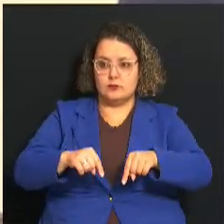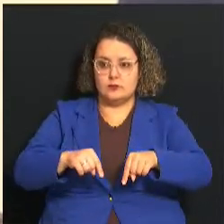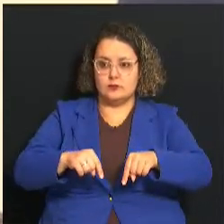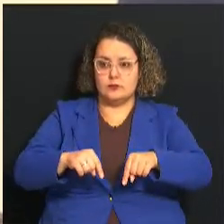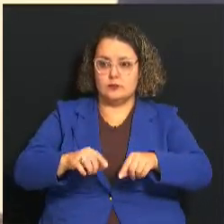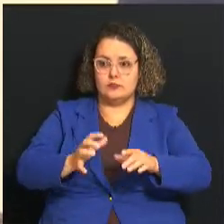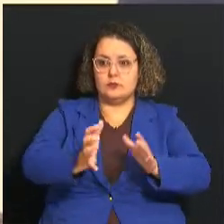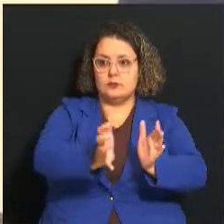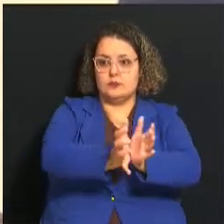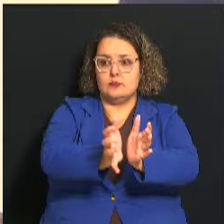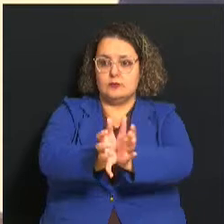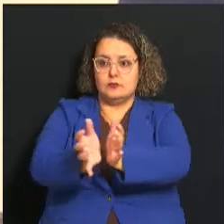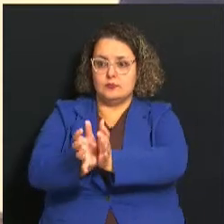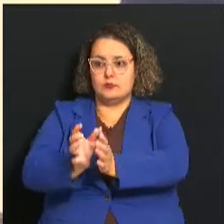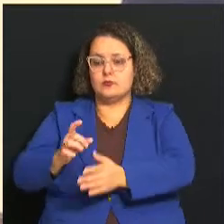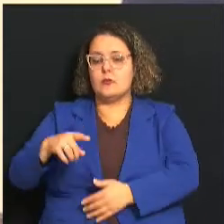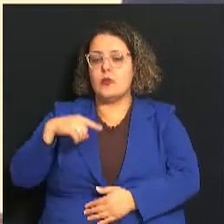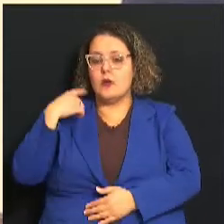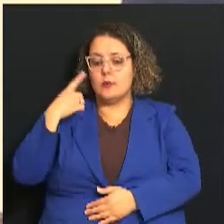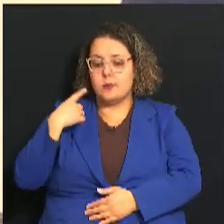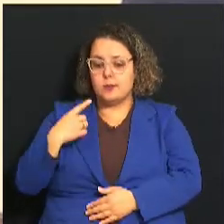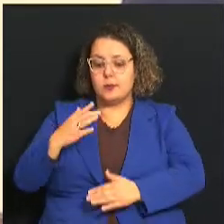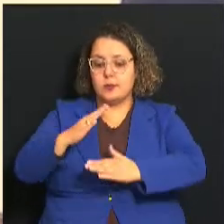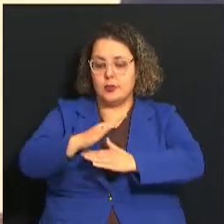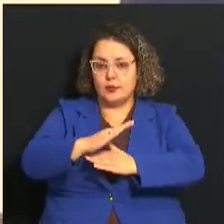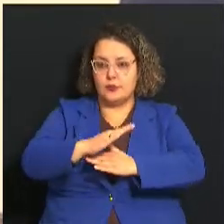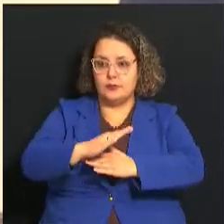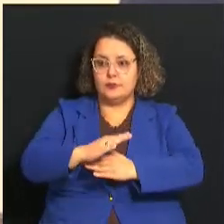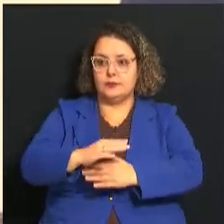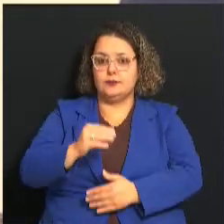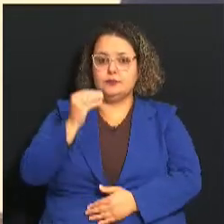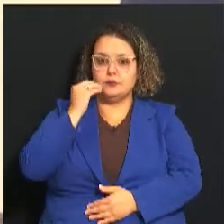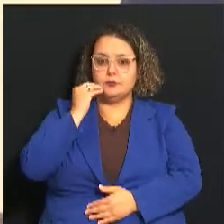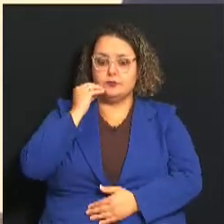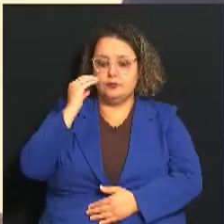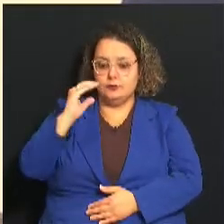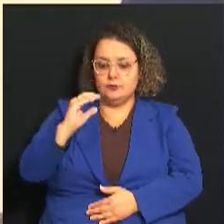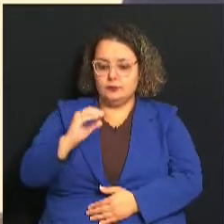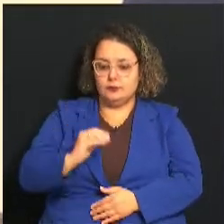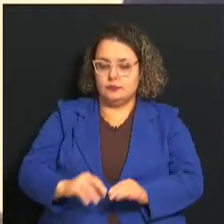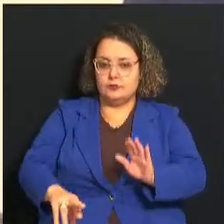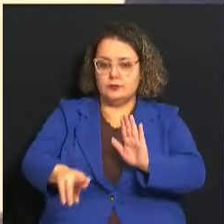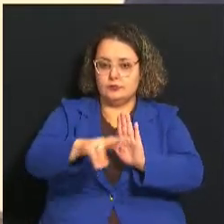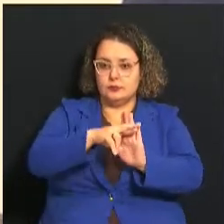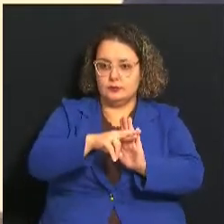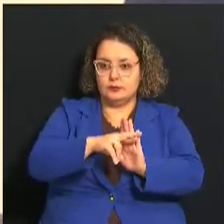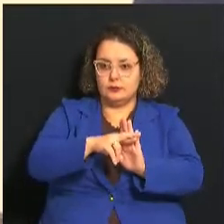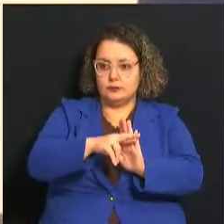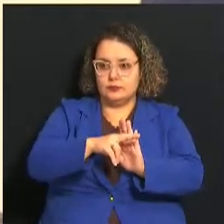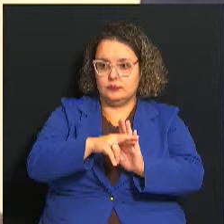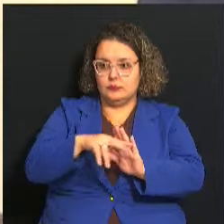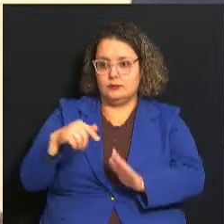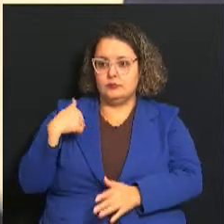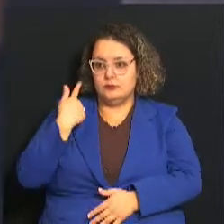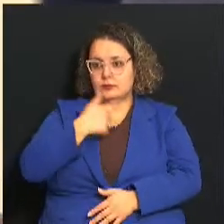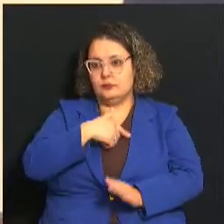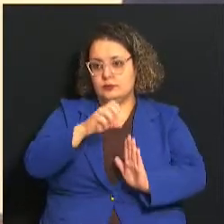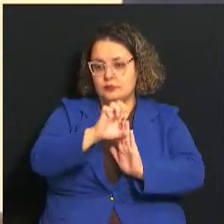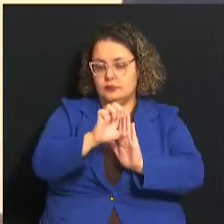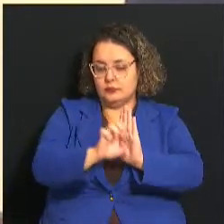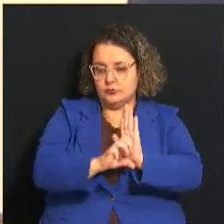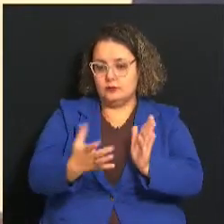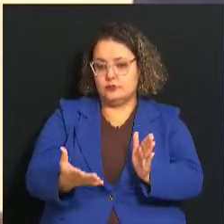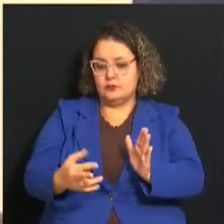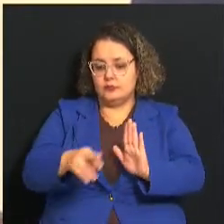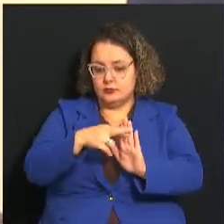equipe de procuradores da casa, tentando colocar no regimento aquilo que o nosso estatuto, que é o regimento da